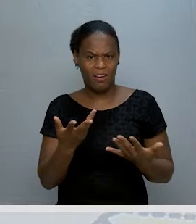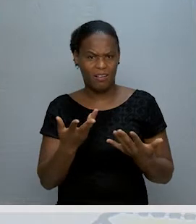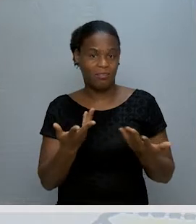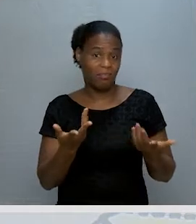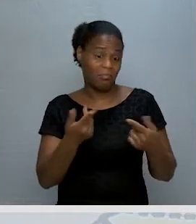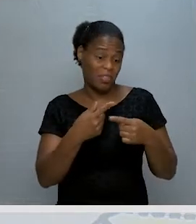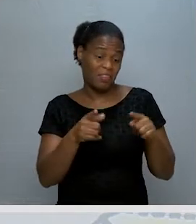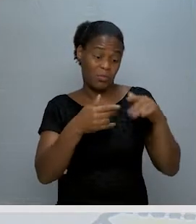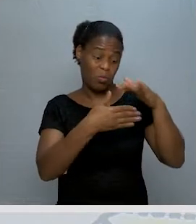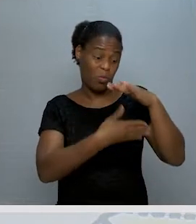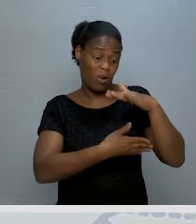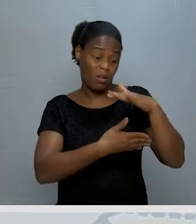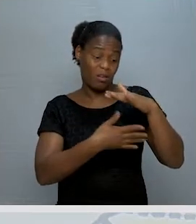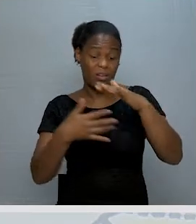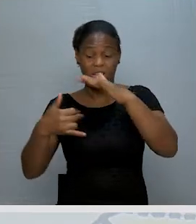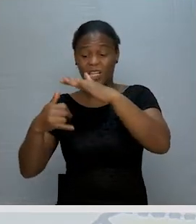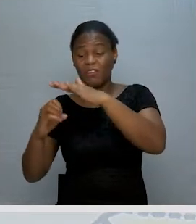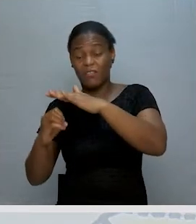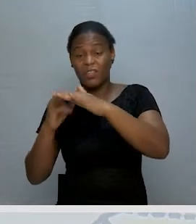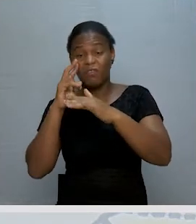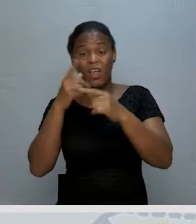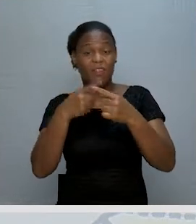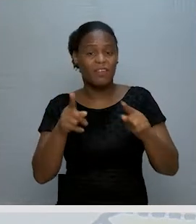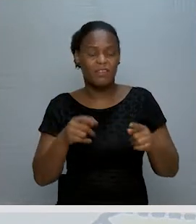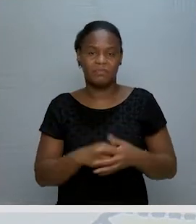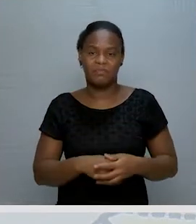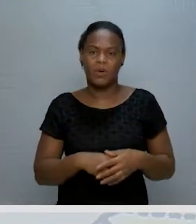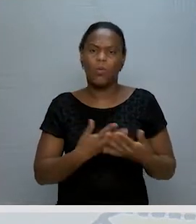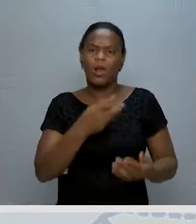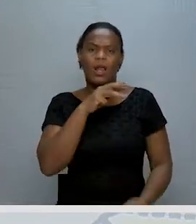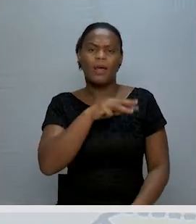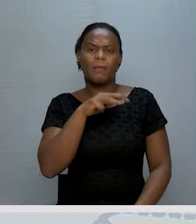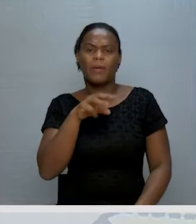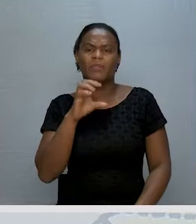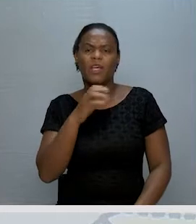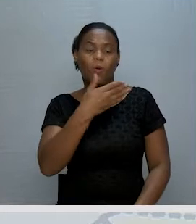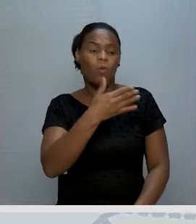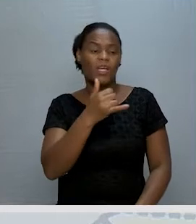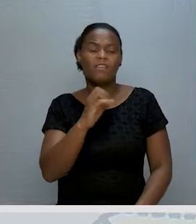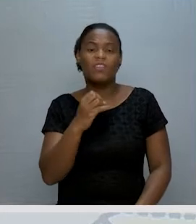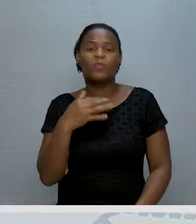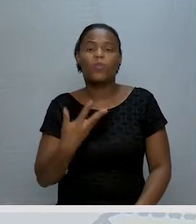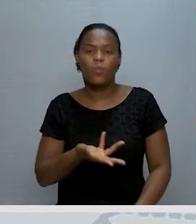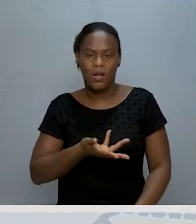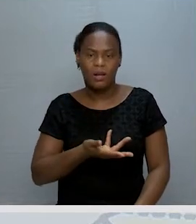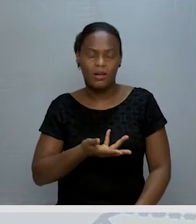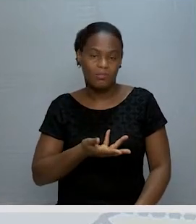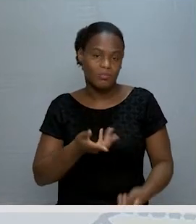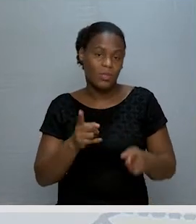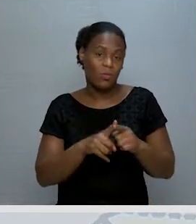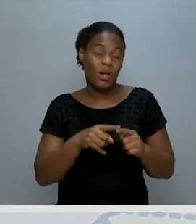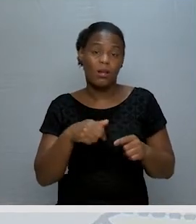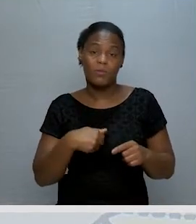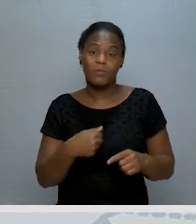ver? São diferentes? Quem é o MMC entre 1 e 20? Exatamente, o MMC entre 1